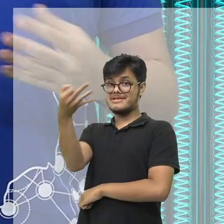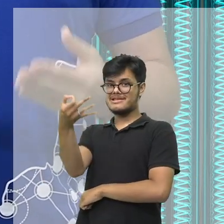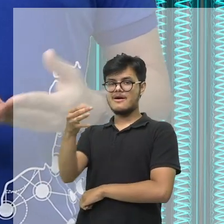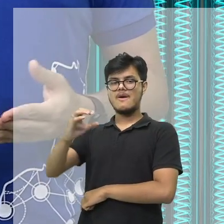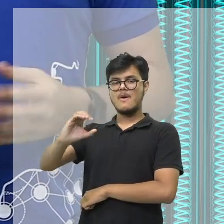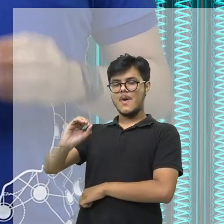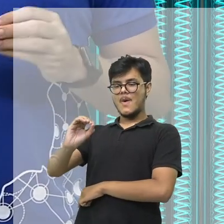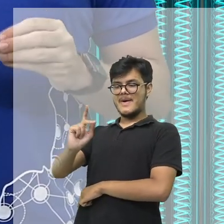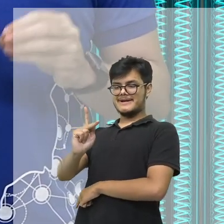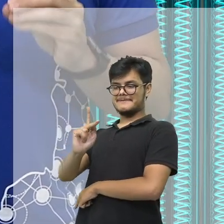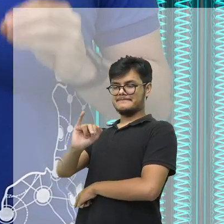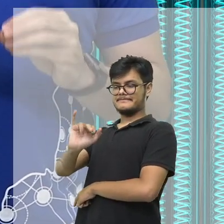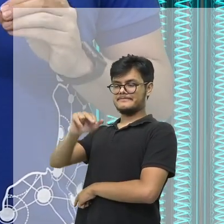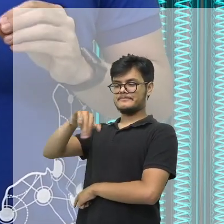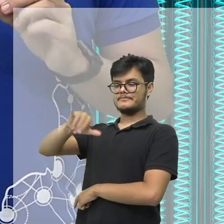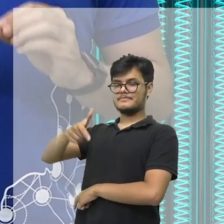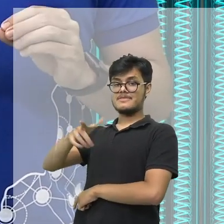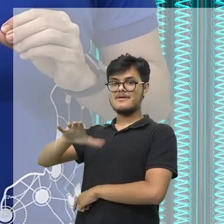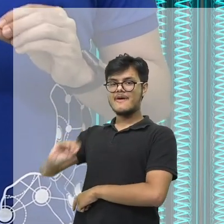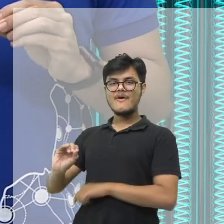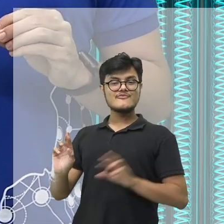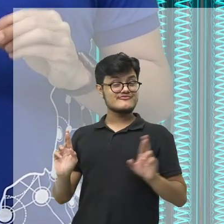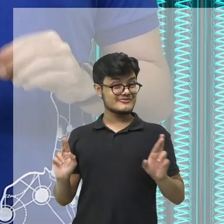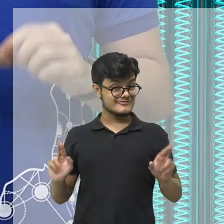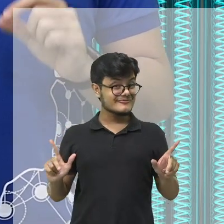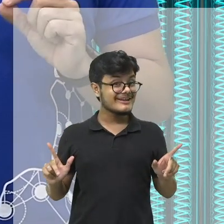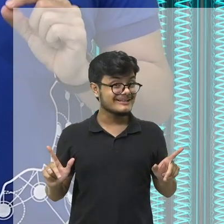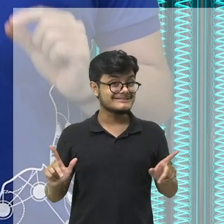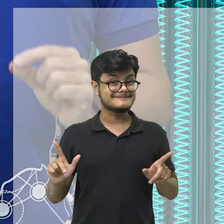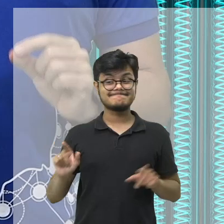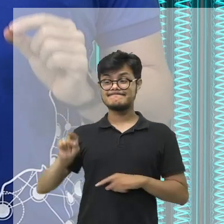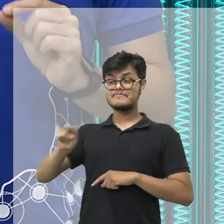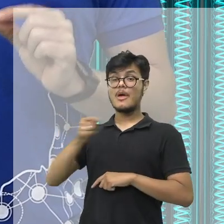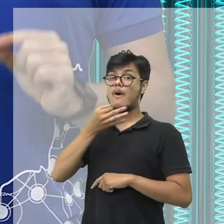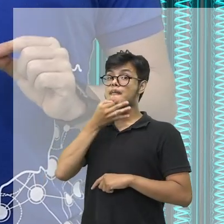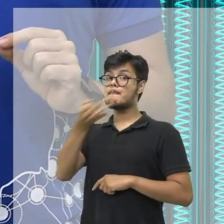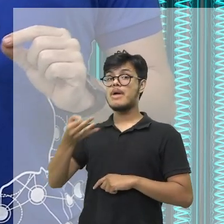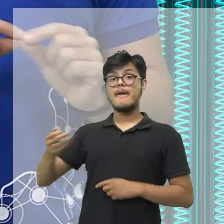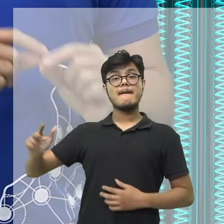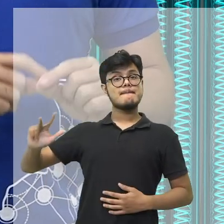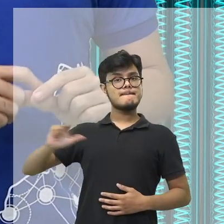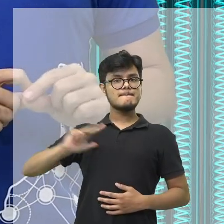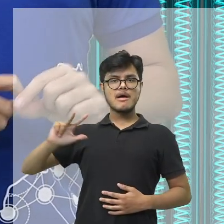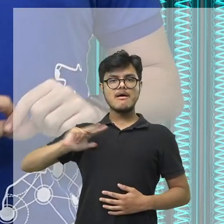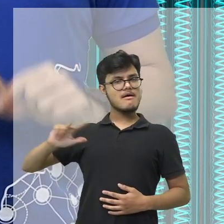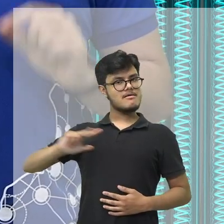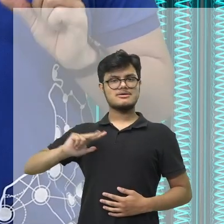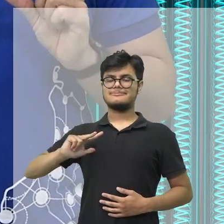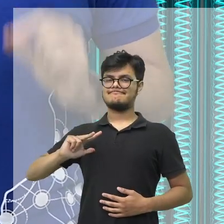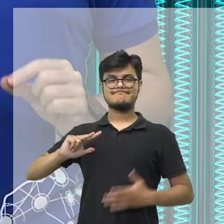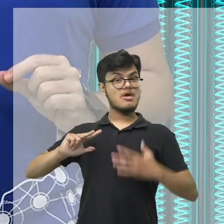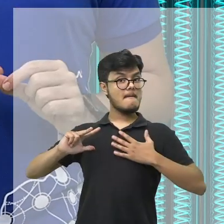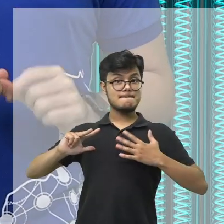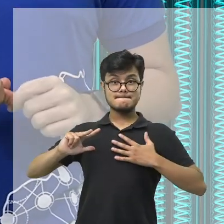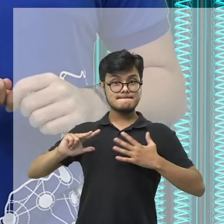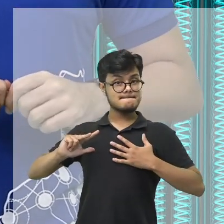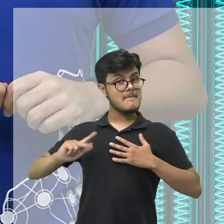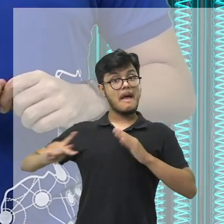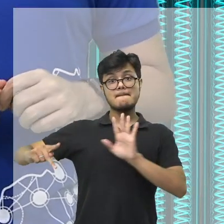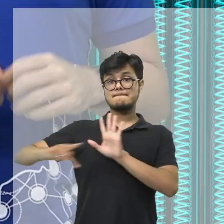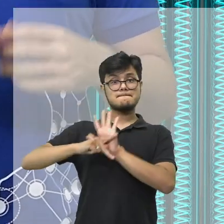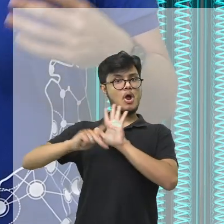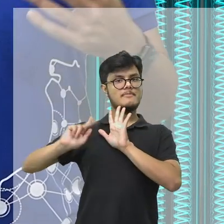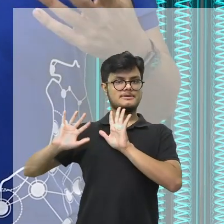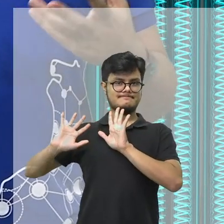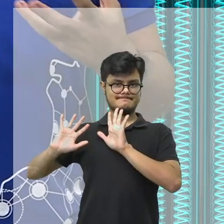a maneira particular, vejam, é a maneira particular de olhar um fato. Por que é particular,